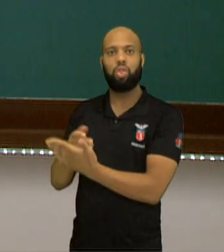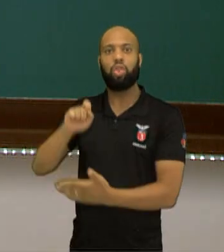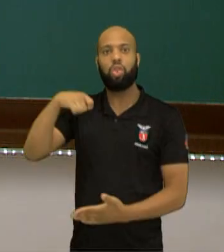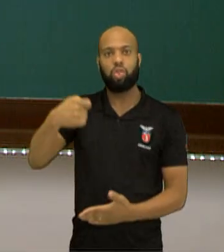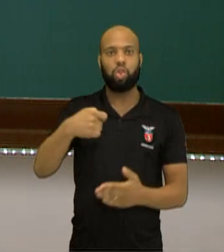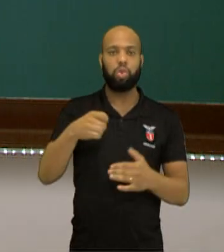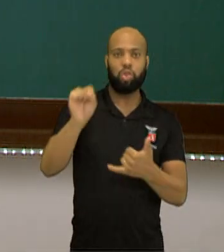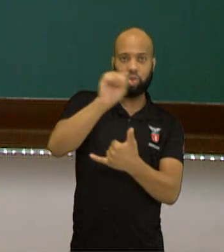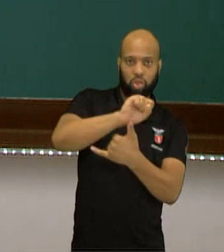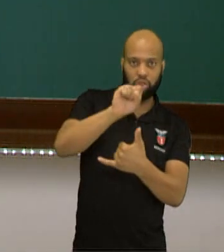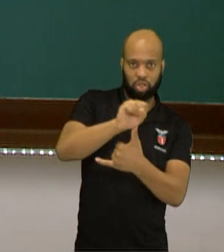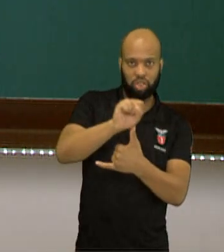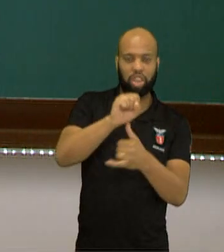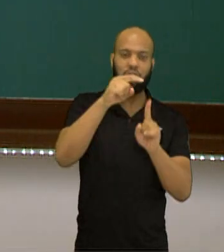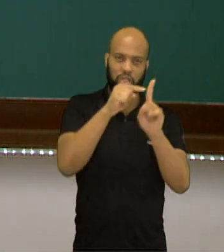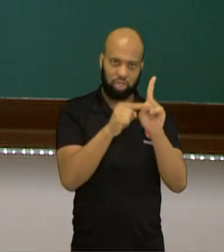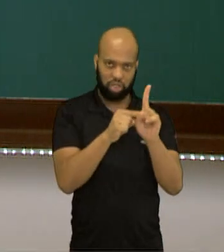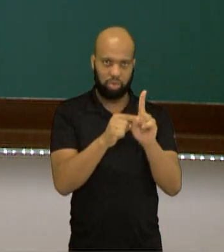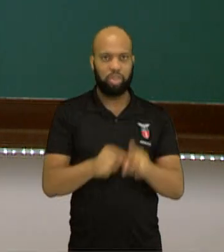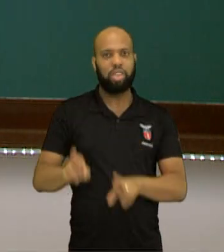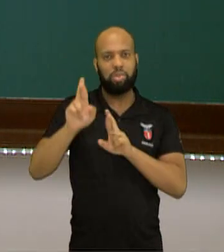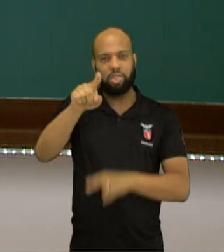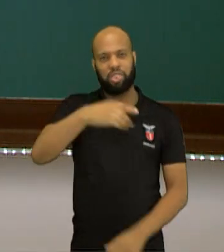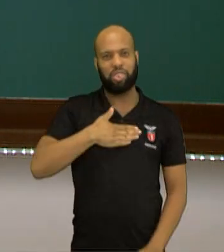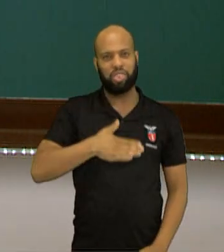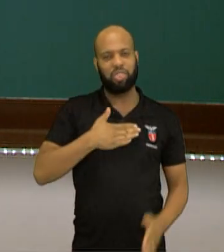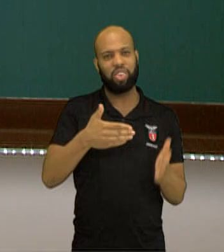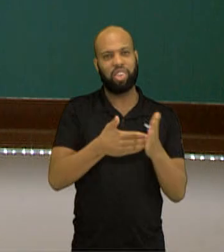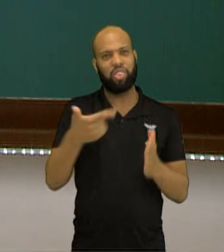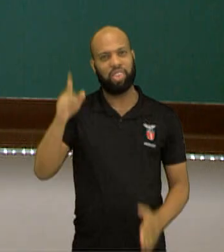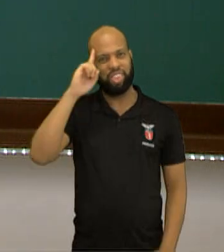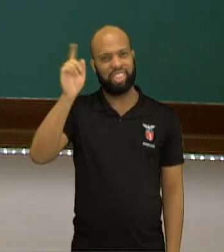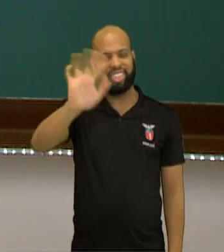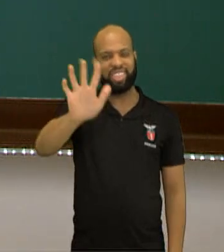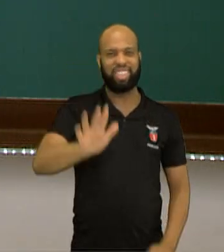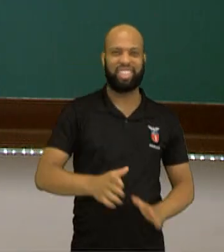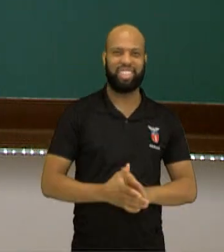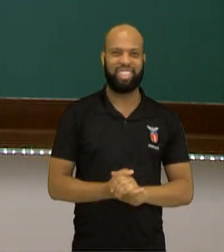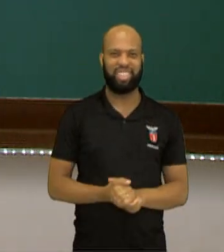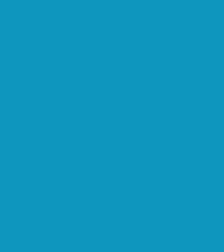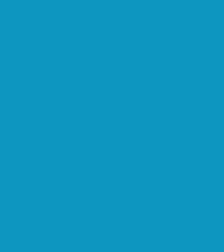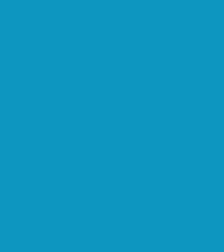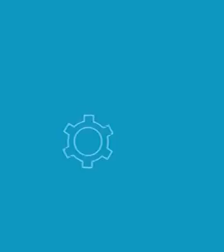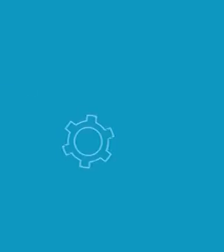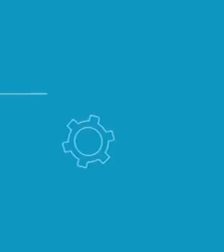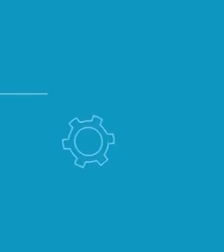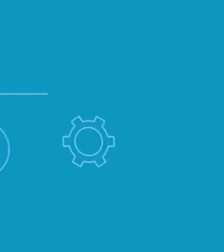sobre sujeito, tipos de sujeito. Espero que vocês tenham gostado e até breve.